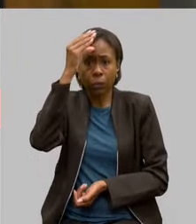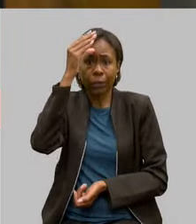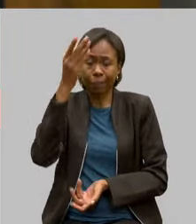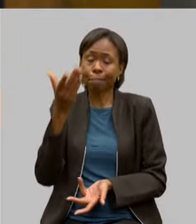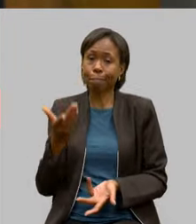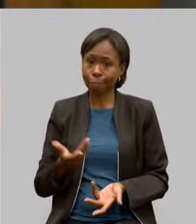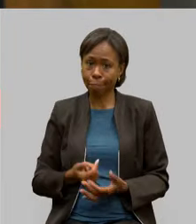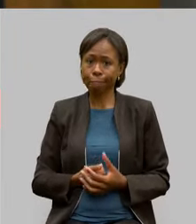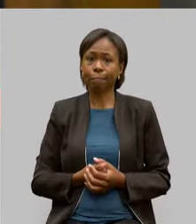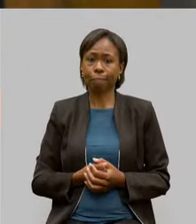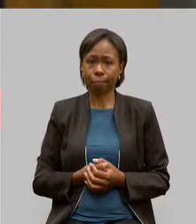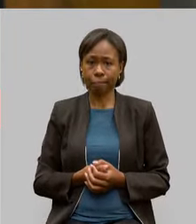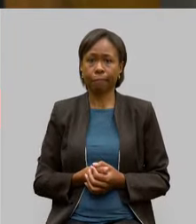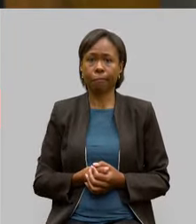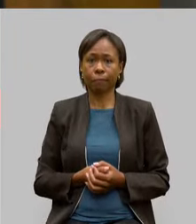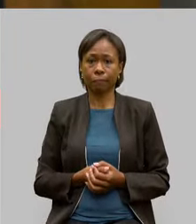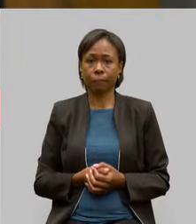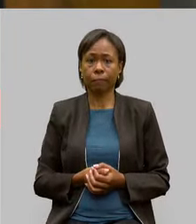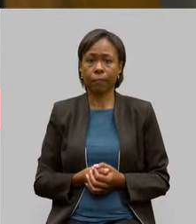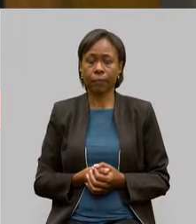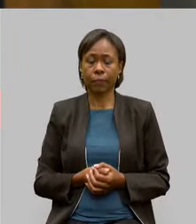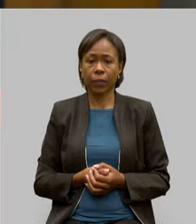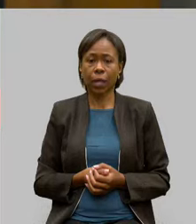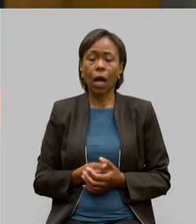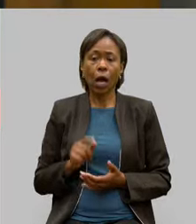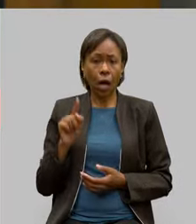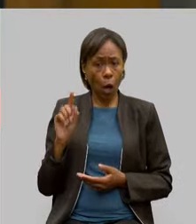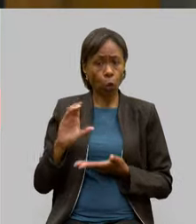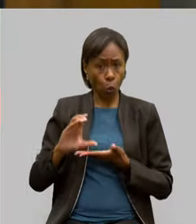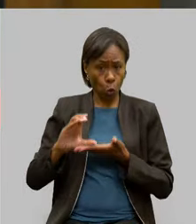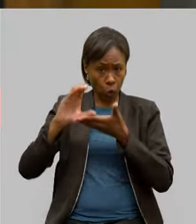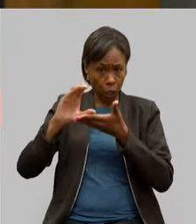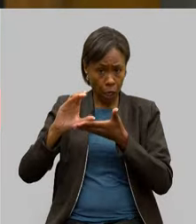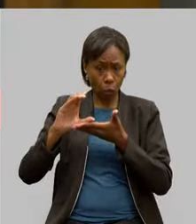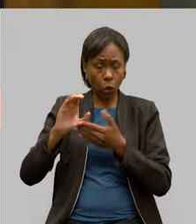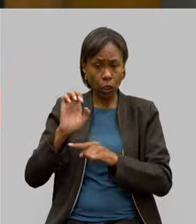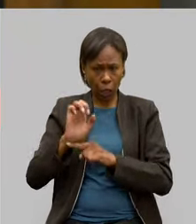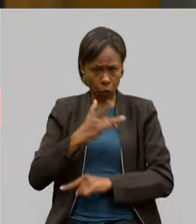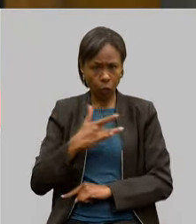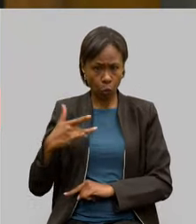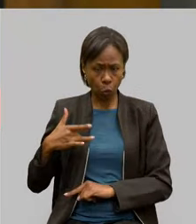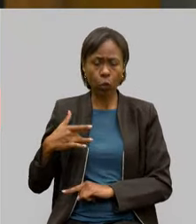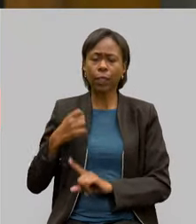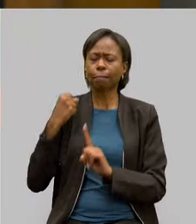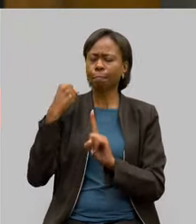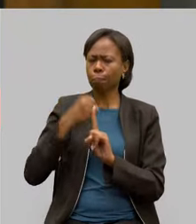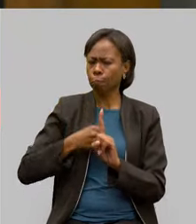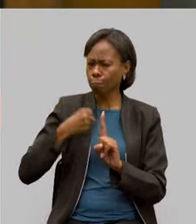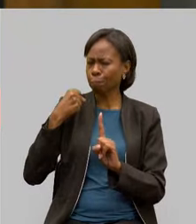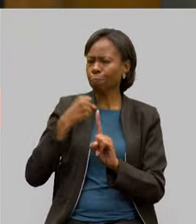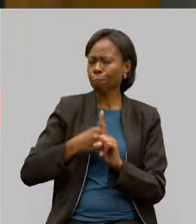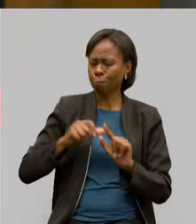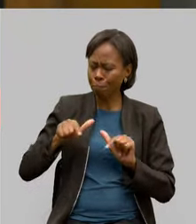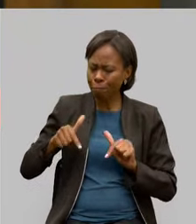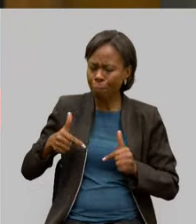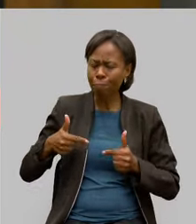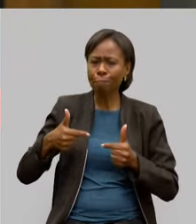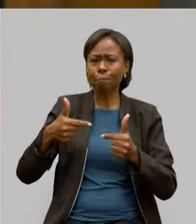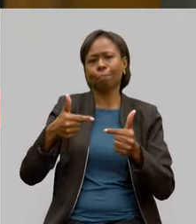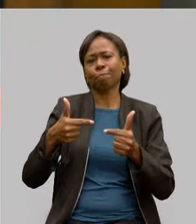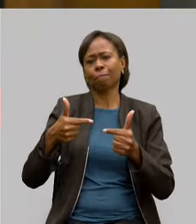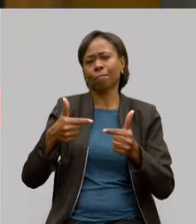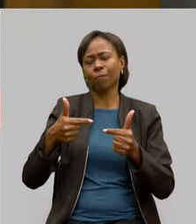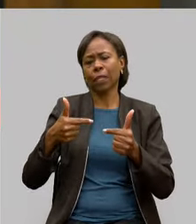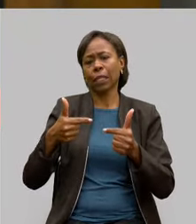e a gente enquanto Conselho Estadual tá fazendo essa luta de propiciar o